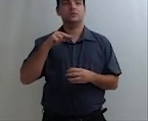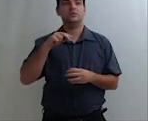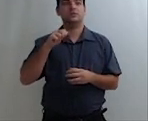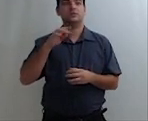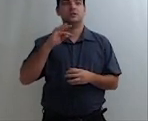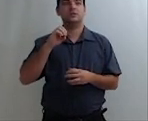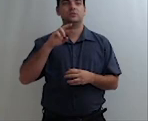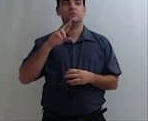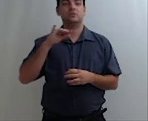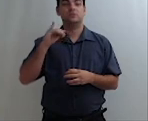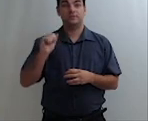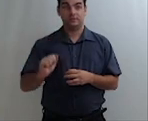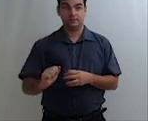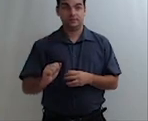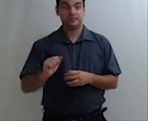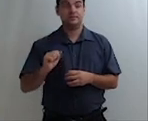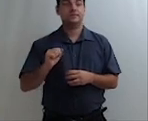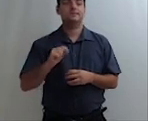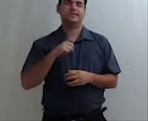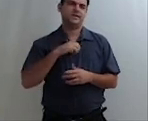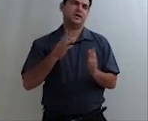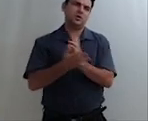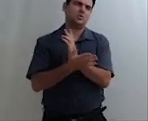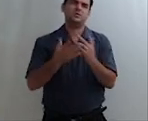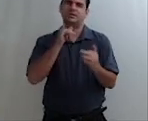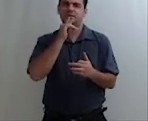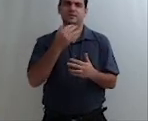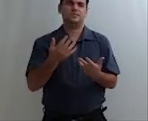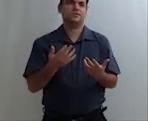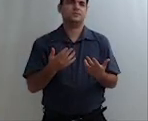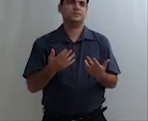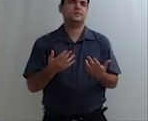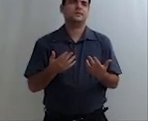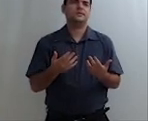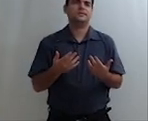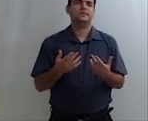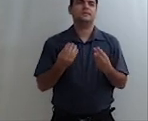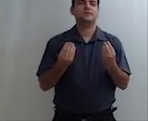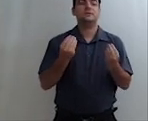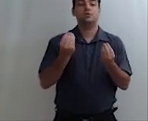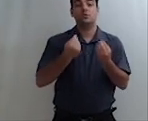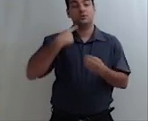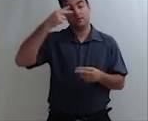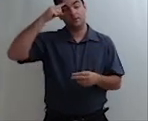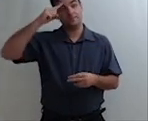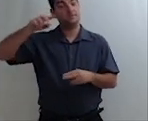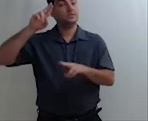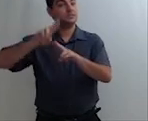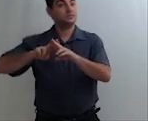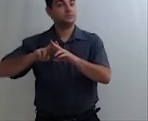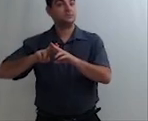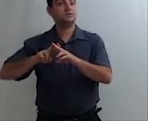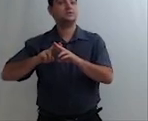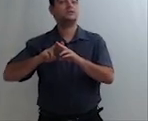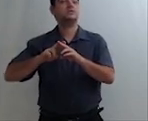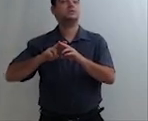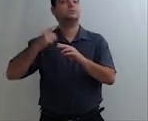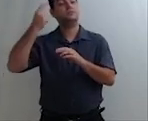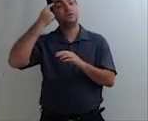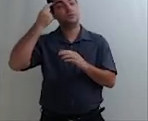em situações dessa natureza já se tenha uma prisão preventiva anterior e o juiz na na na